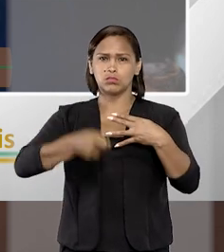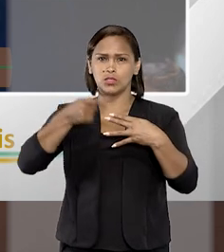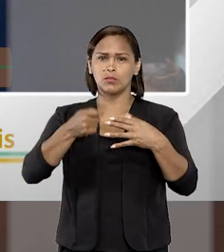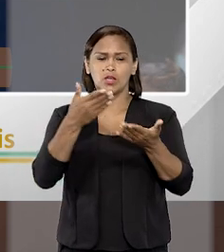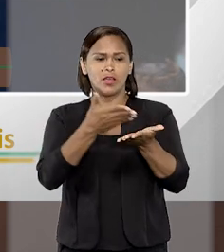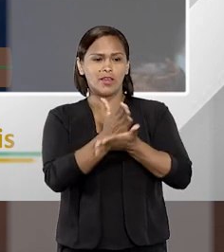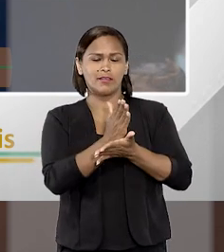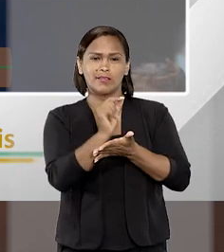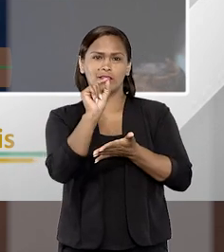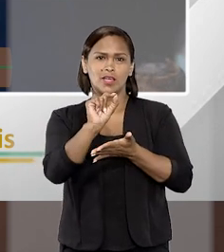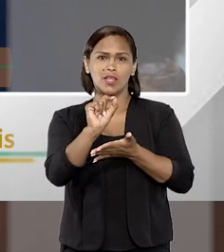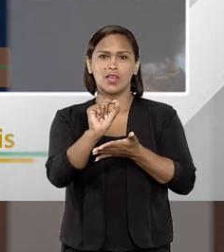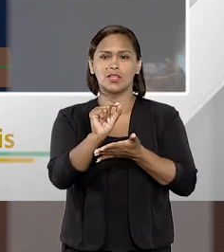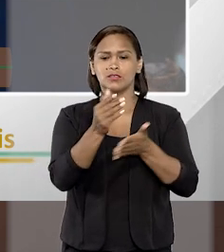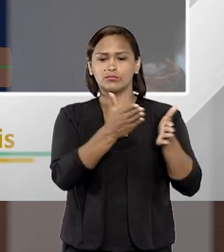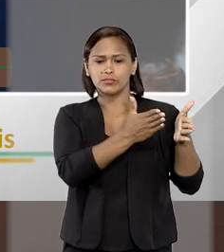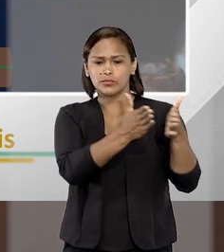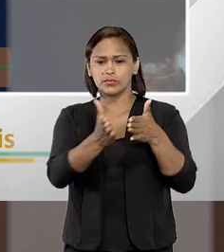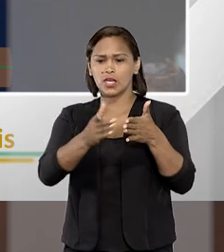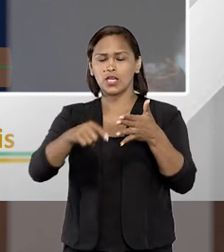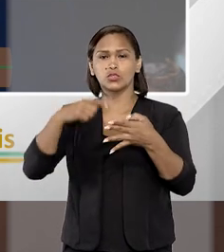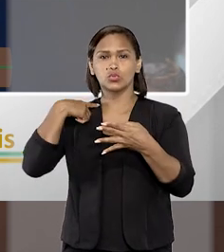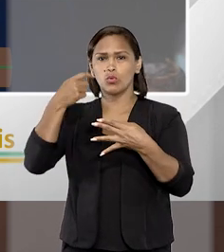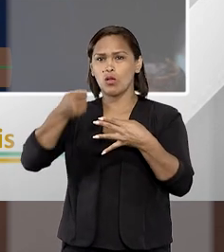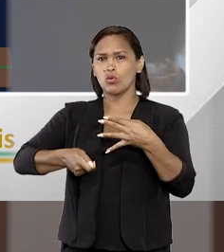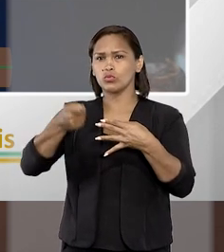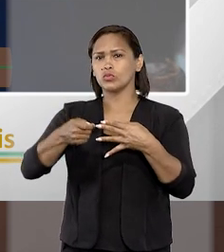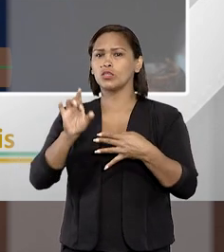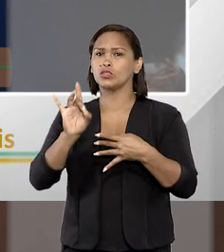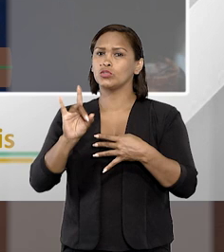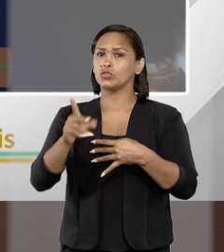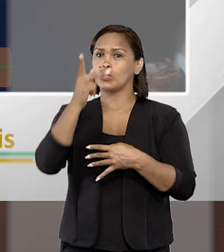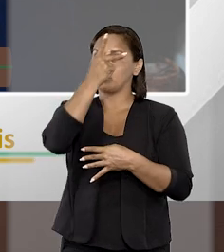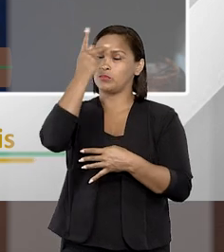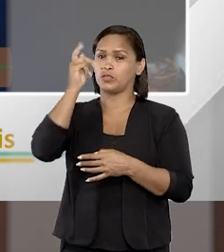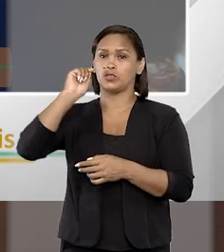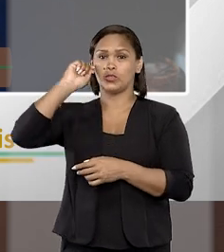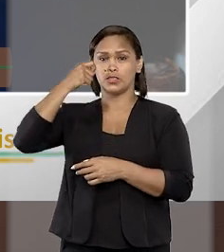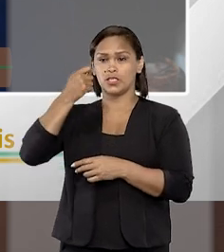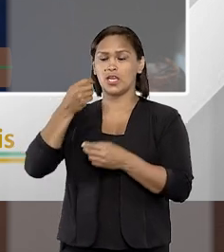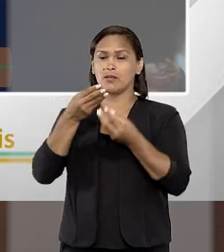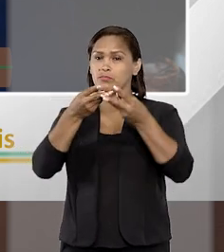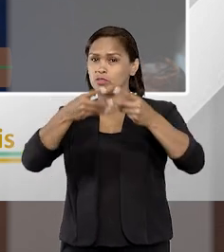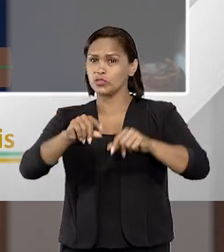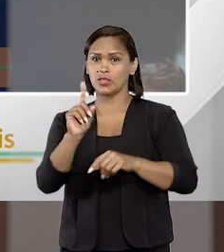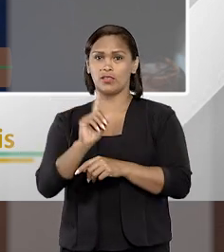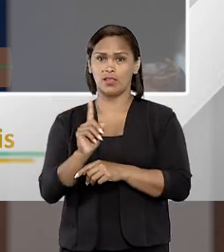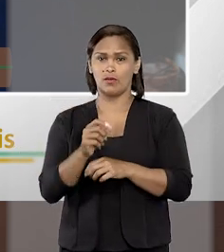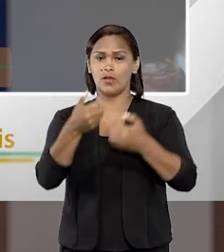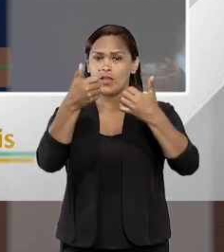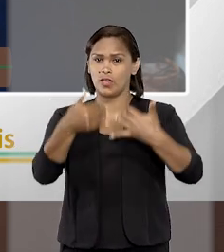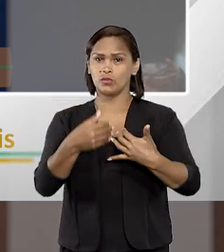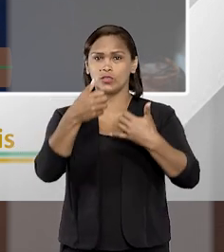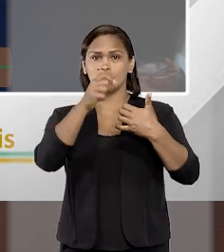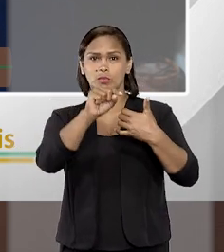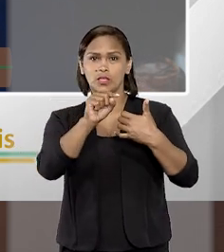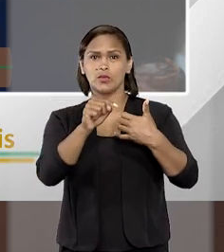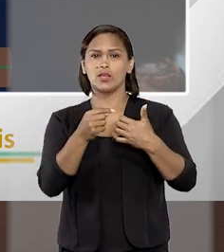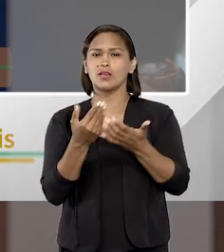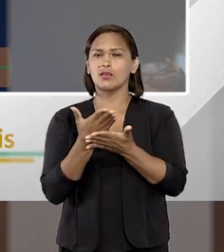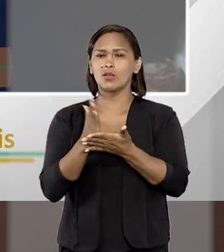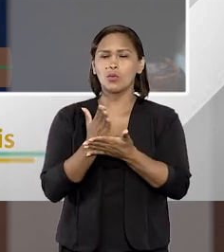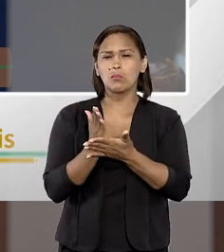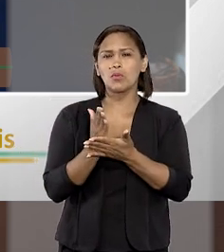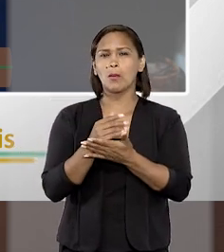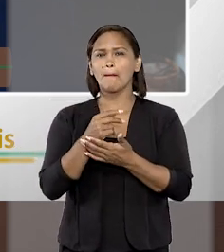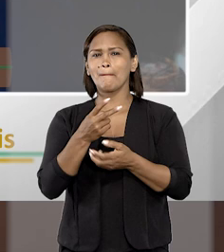endereço direciona sua conduta para prejudicar pessoas é algo quase